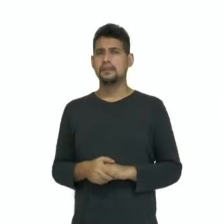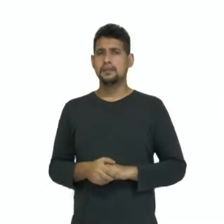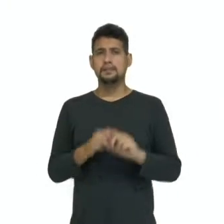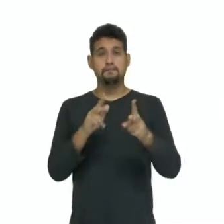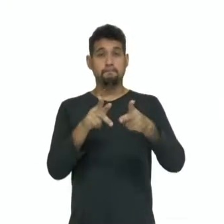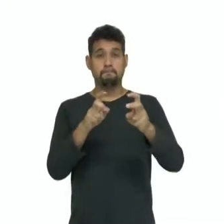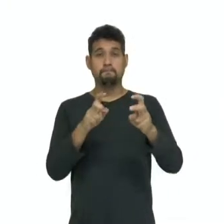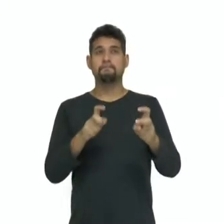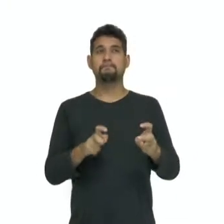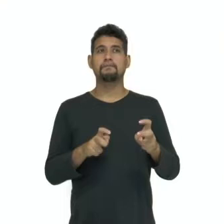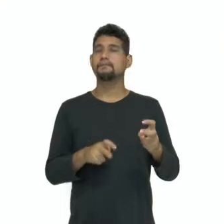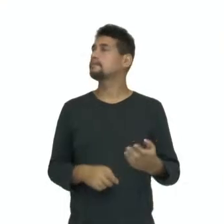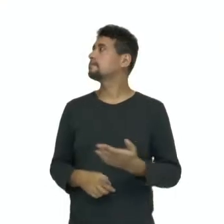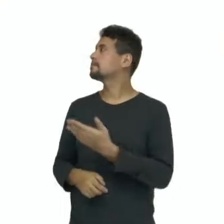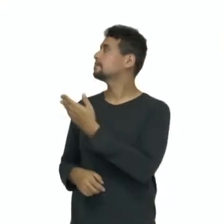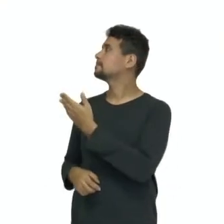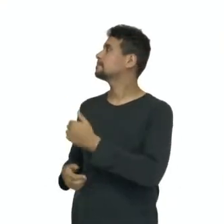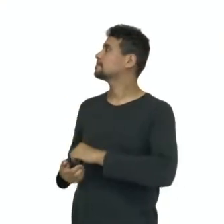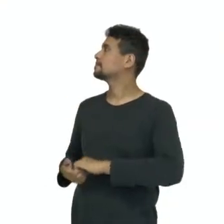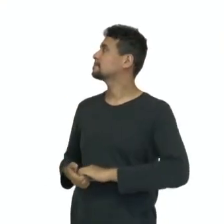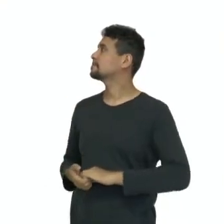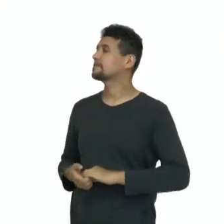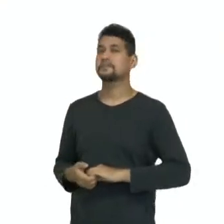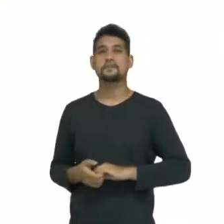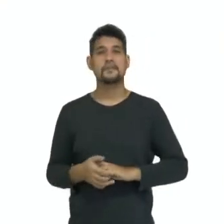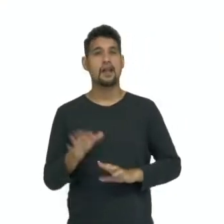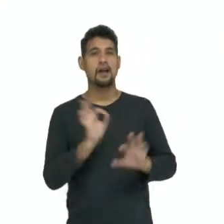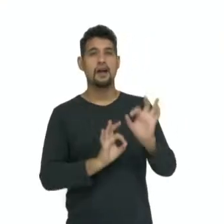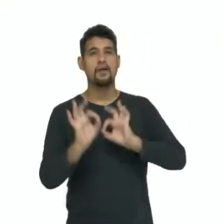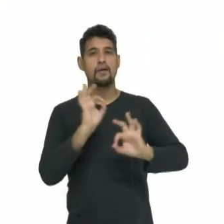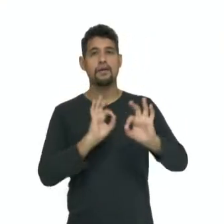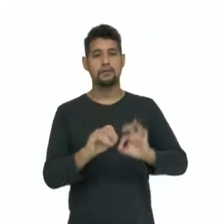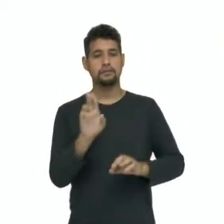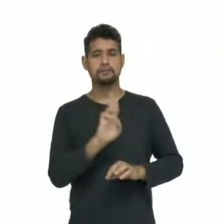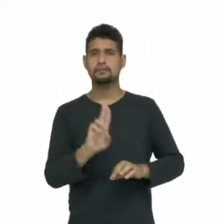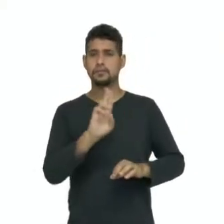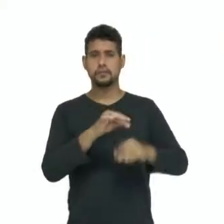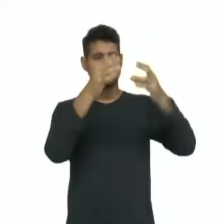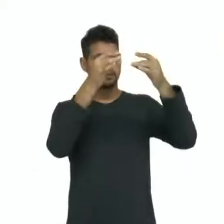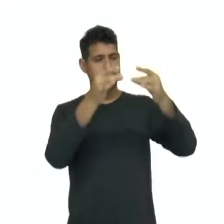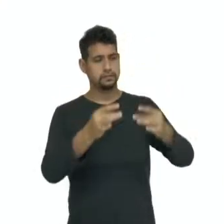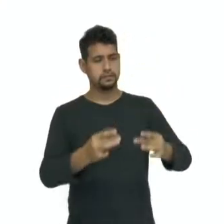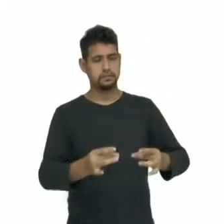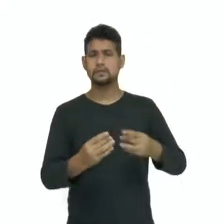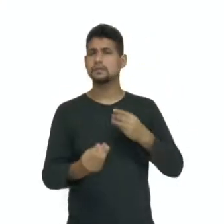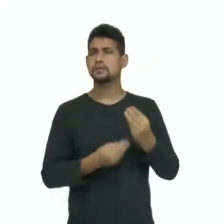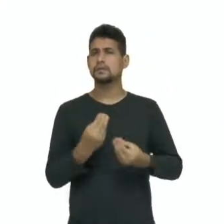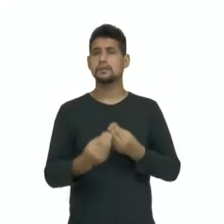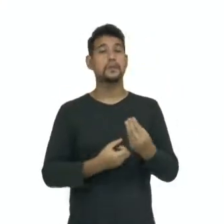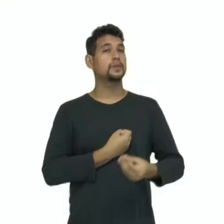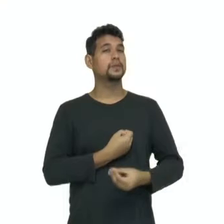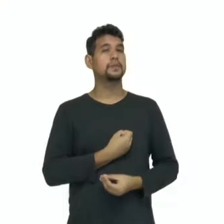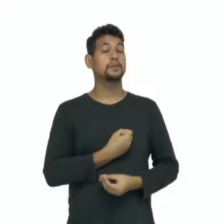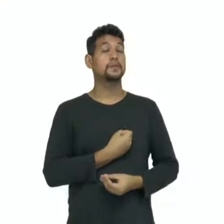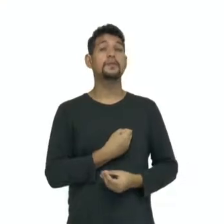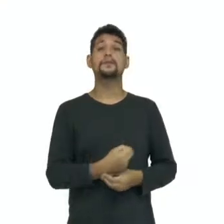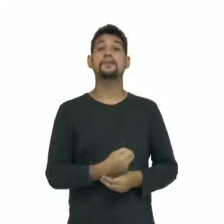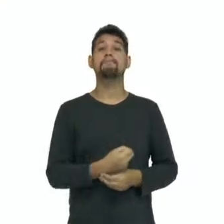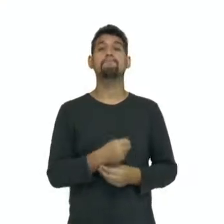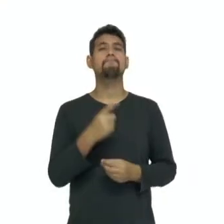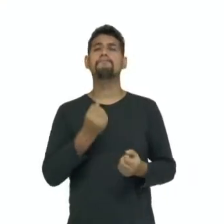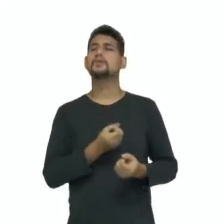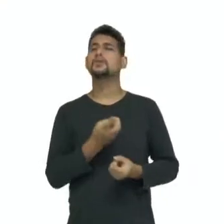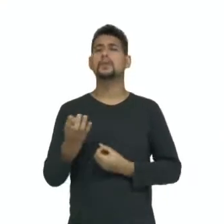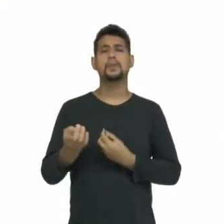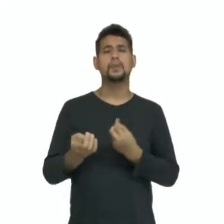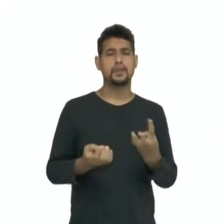que nessa situação, a ordem das colocações interfere no número de possibilidades.